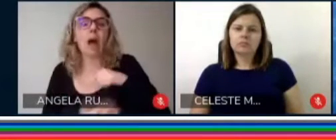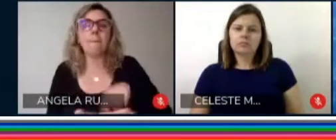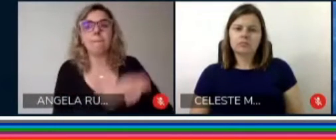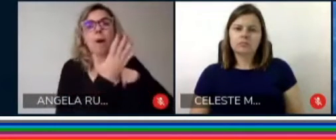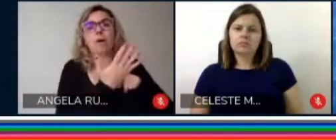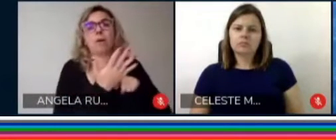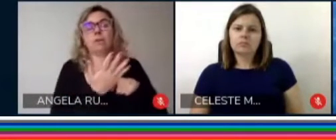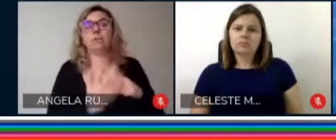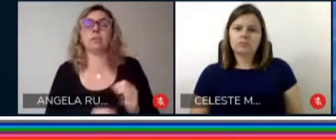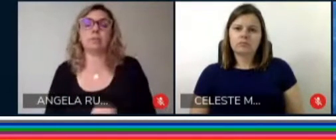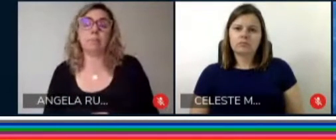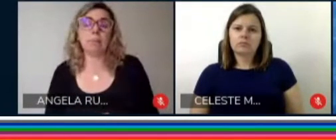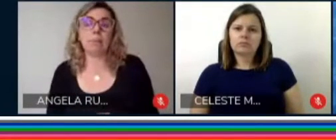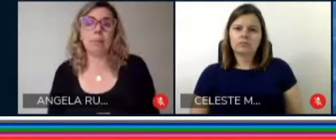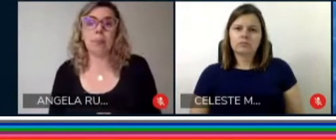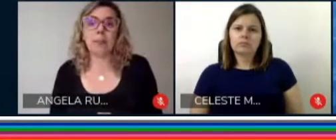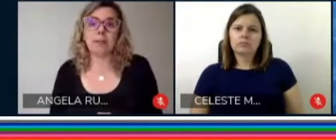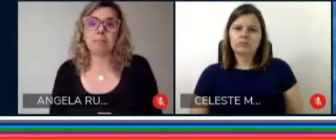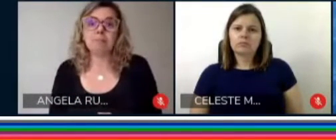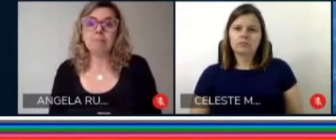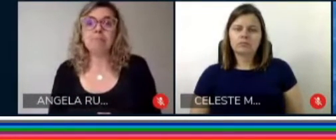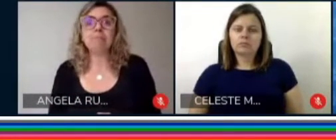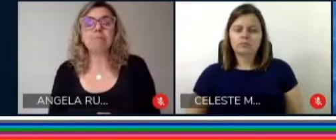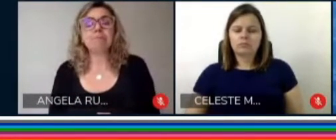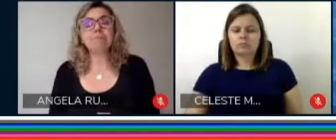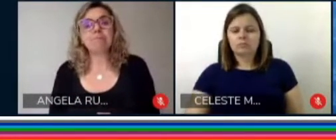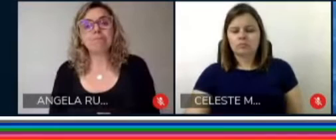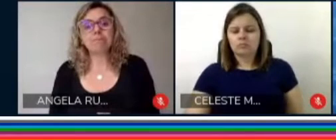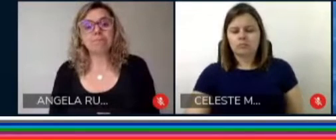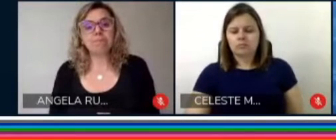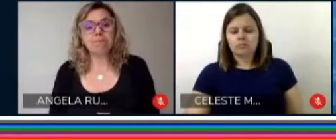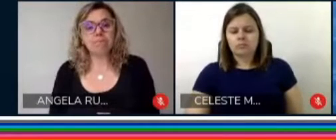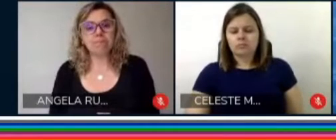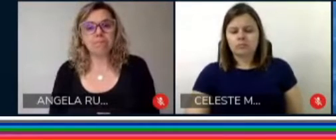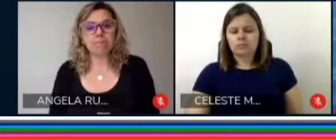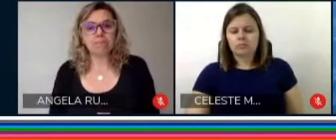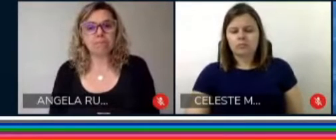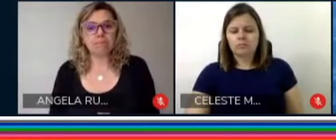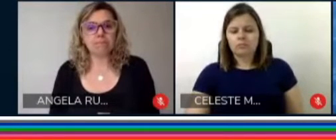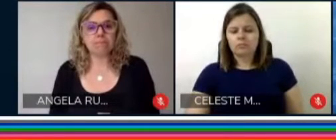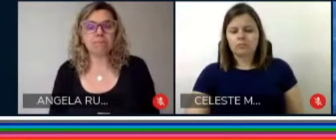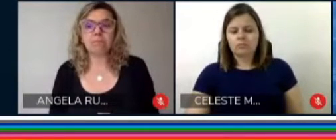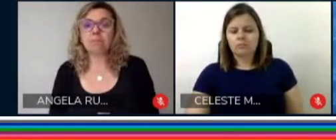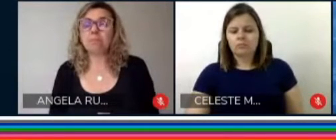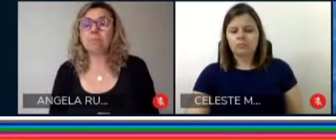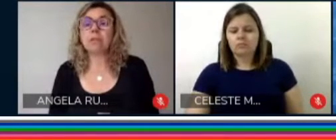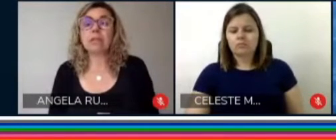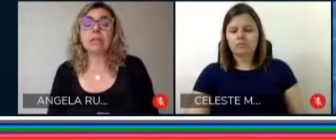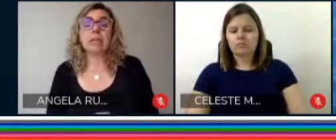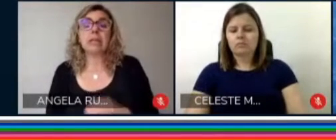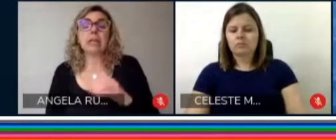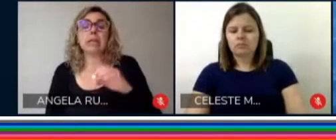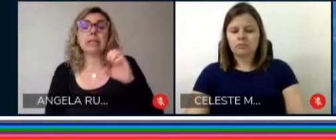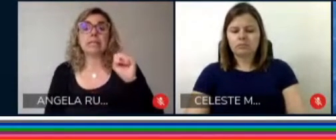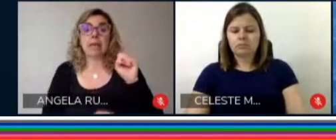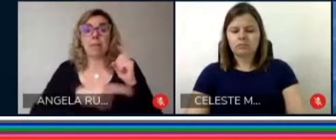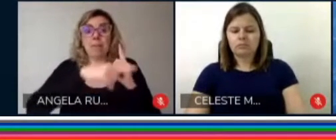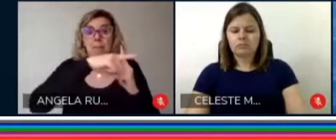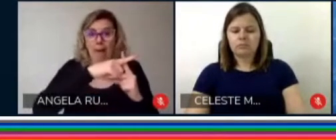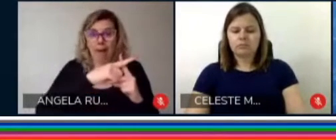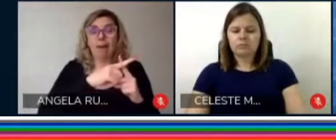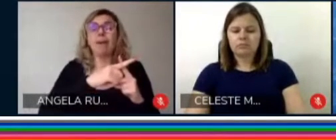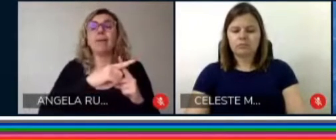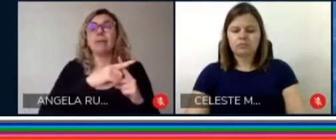Então, quando está disponível, a gente vai conseguir acessar, né? Porque vai encontrar pelo Sabe Mais. E o Sabe Mais encontra aquilo que